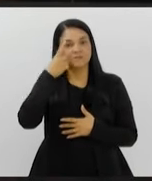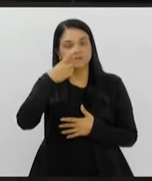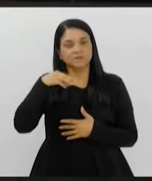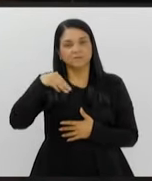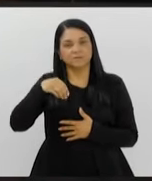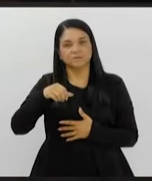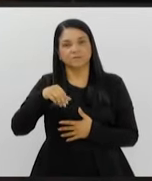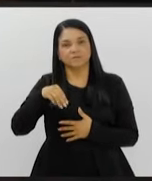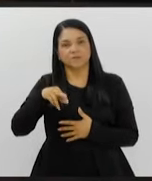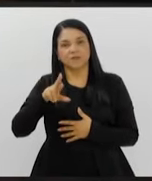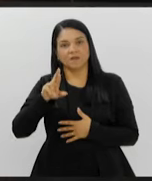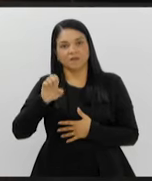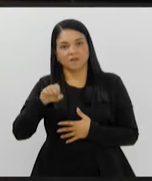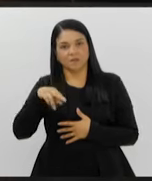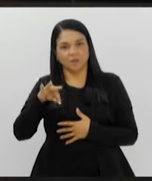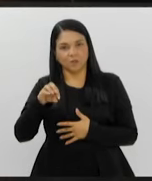Machado.